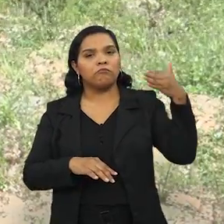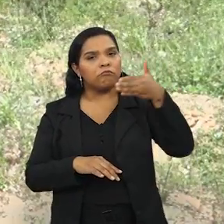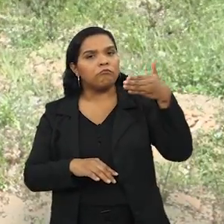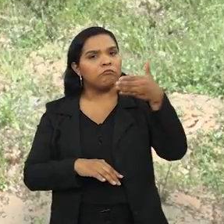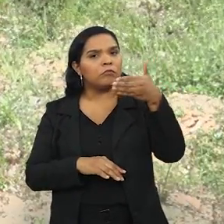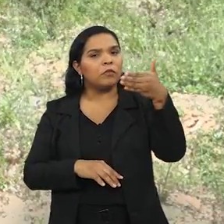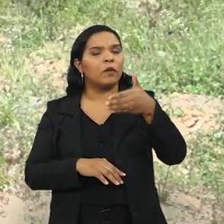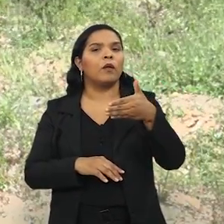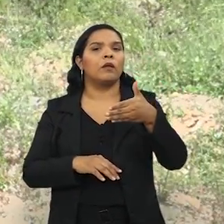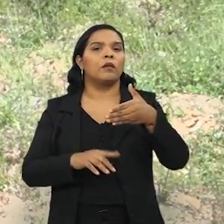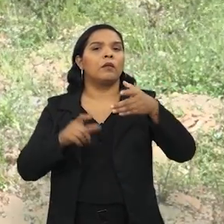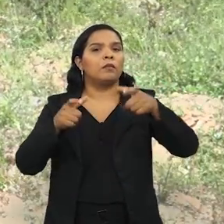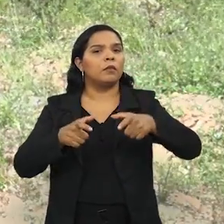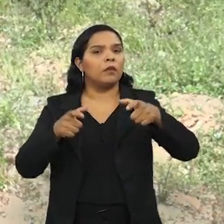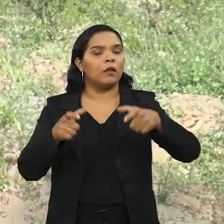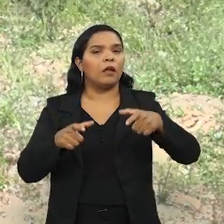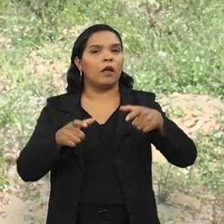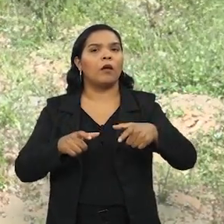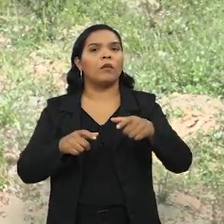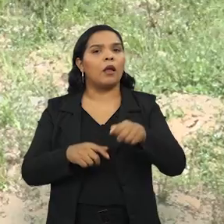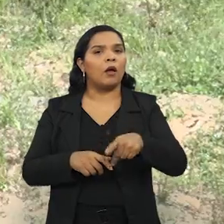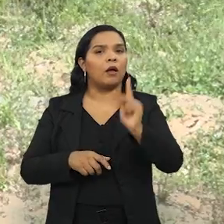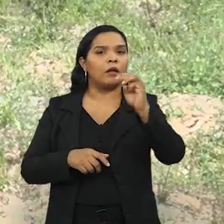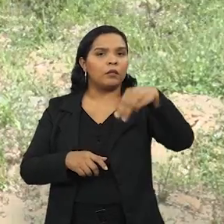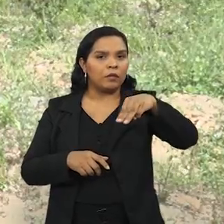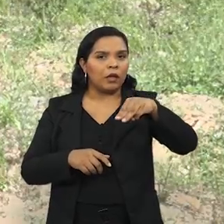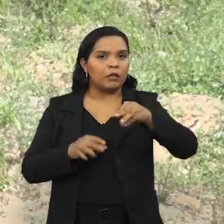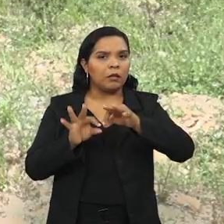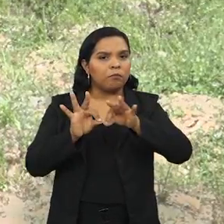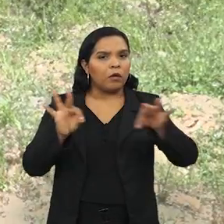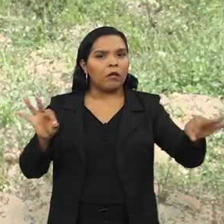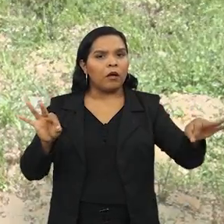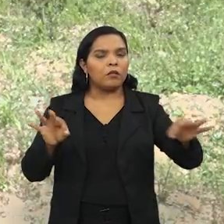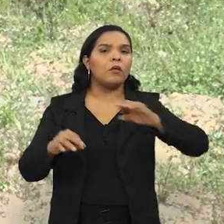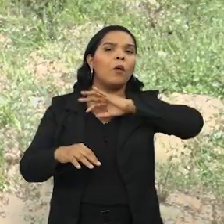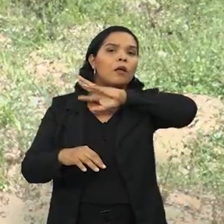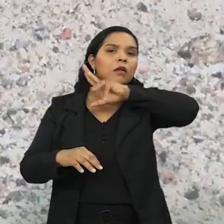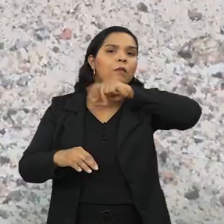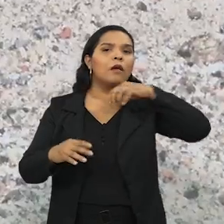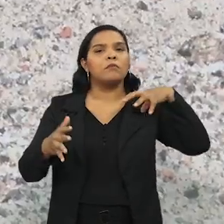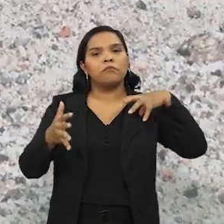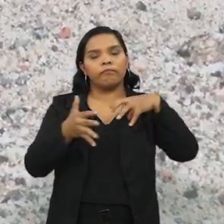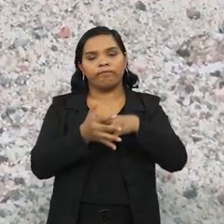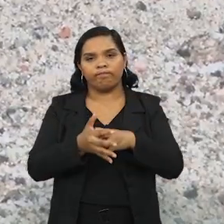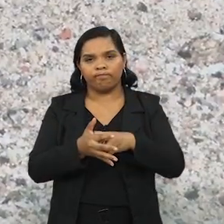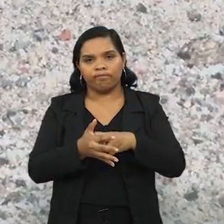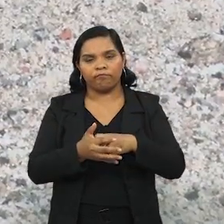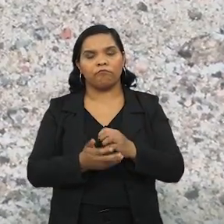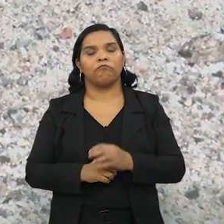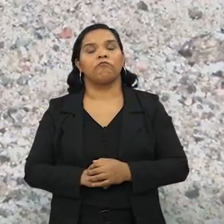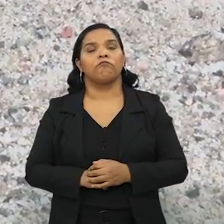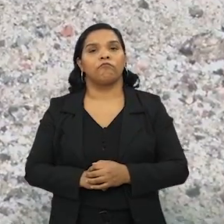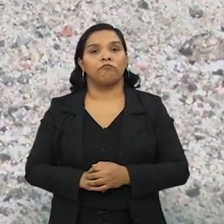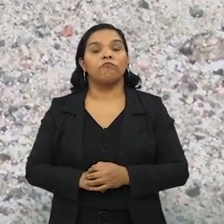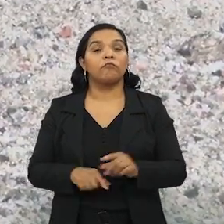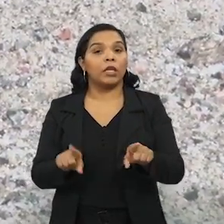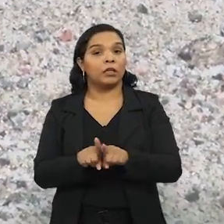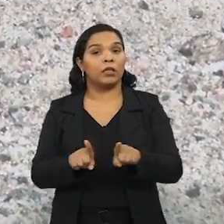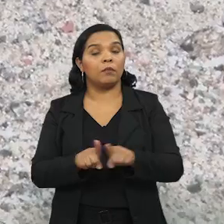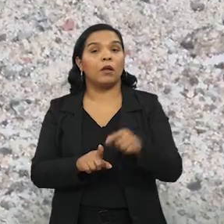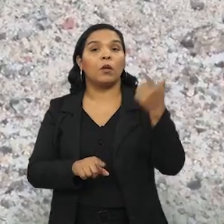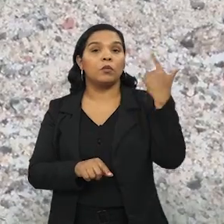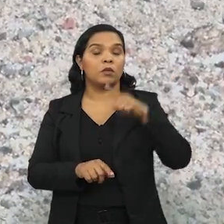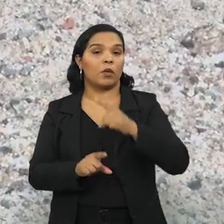e com a quilometragem de percorrida e os animais que foram atropelados. A gente conseguiu